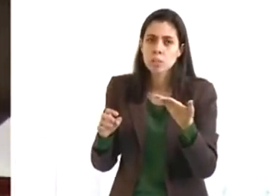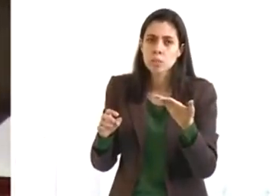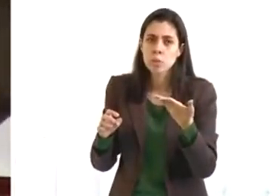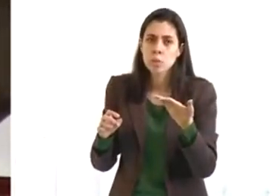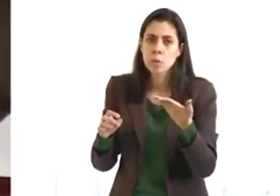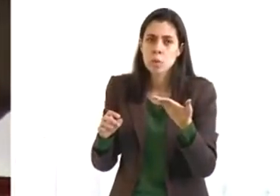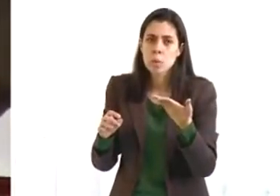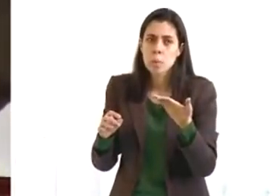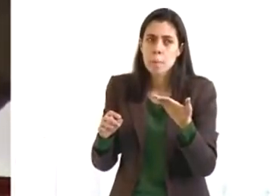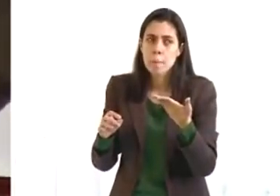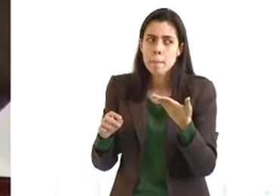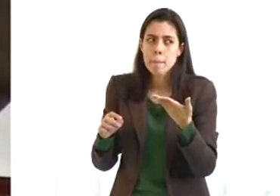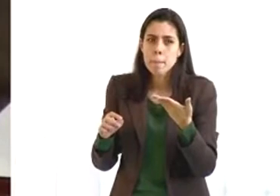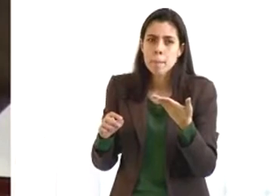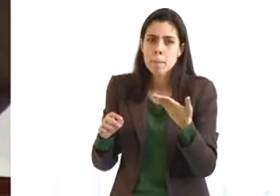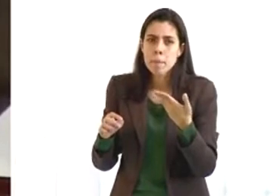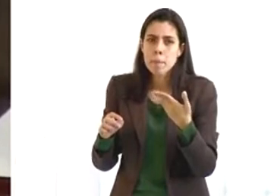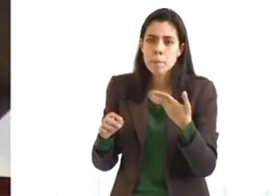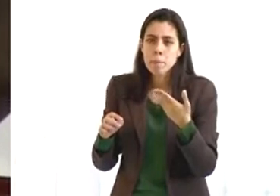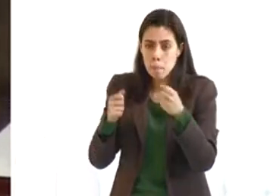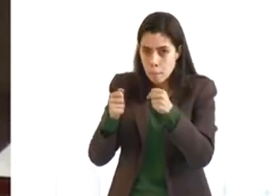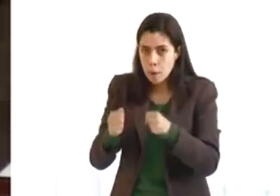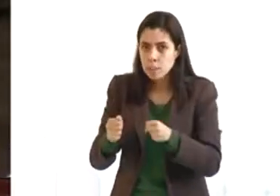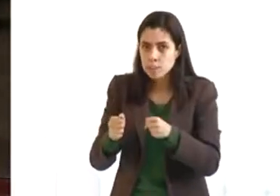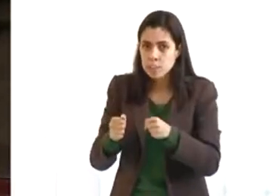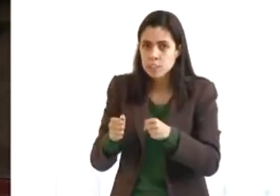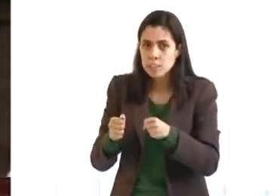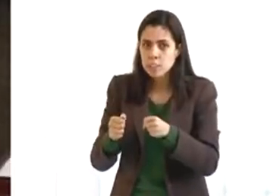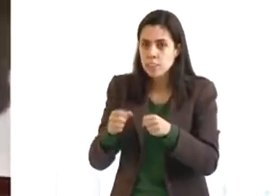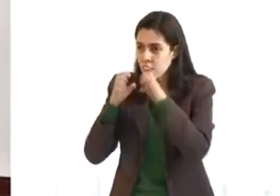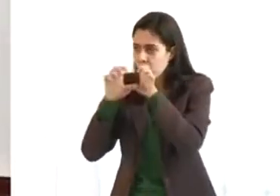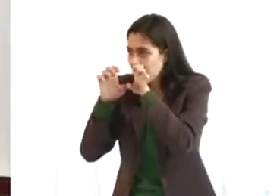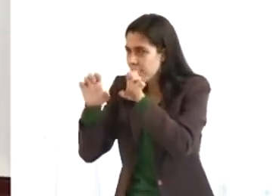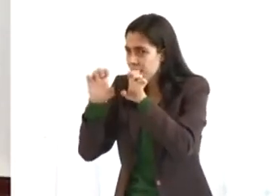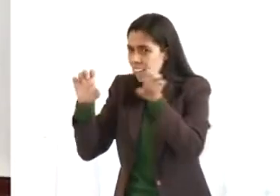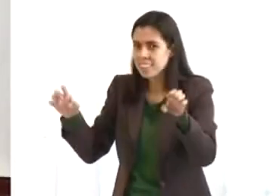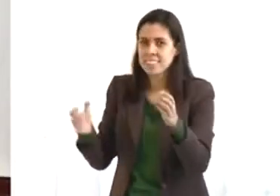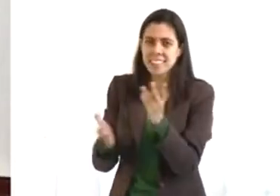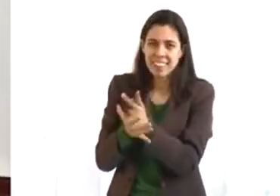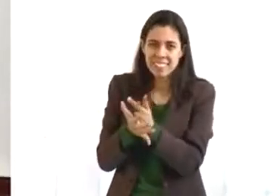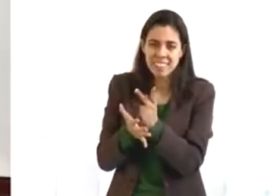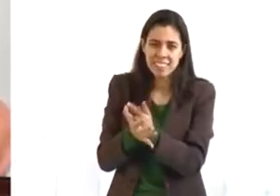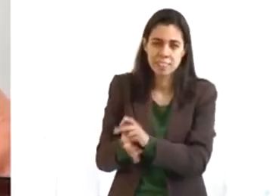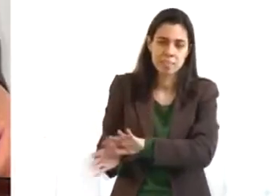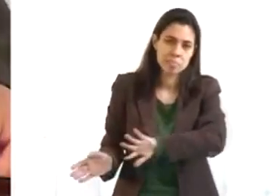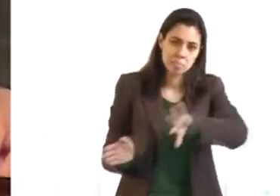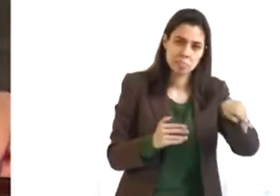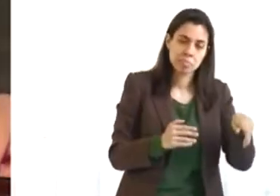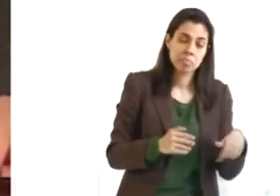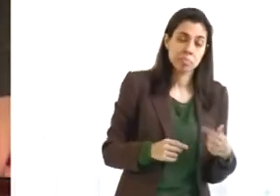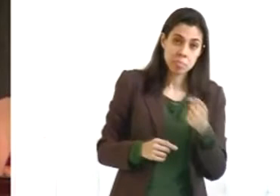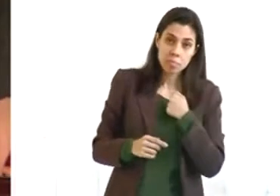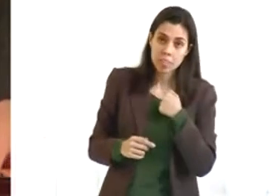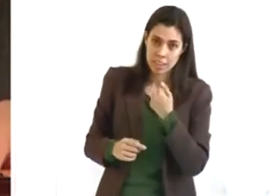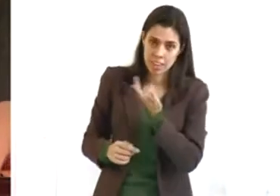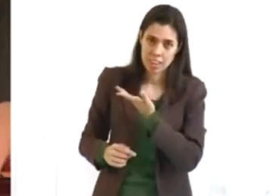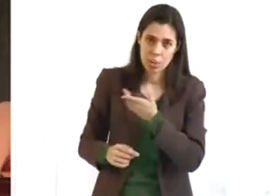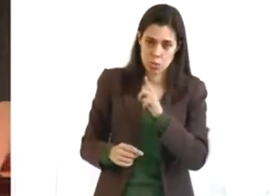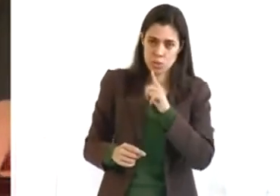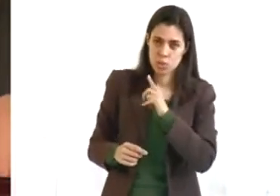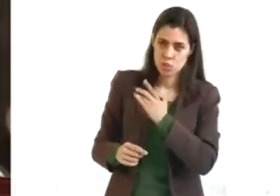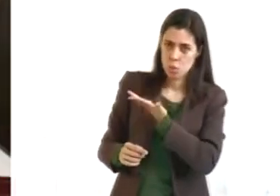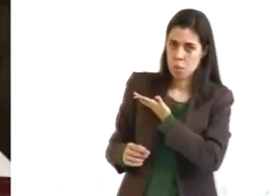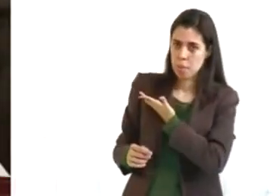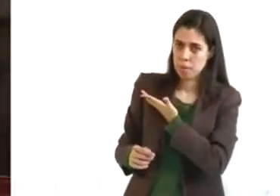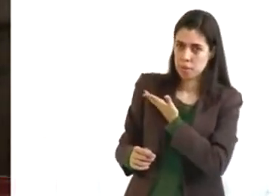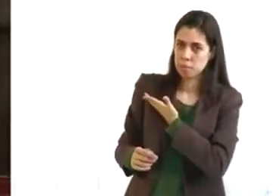terminando. Fomos a uma lanchonete fazer uma refeição. E recentemente eu tive essa experiência também com um irmão que